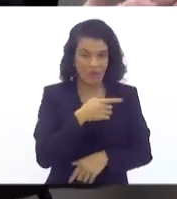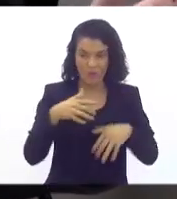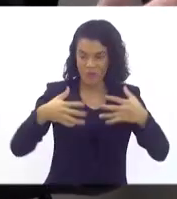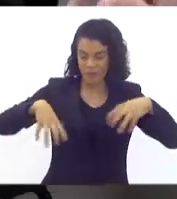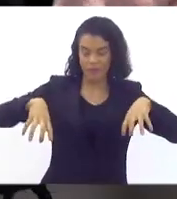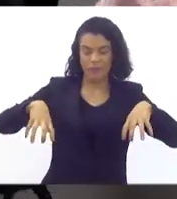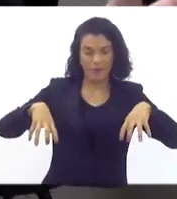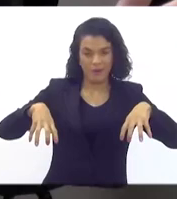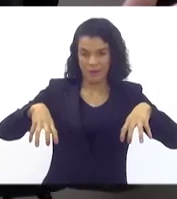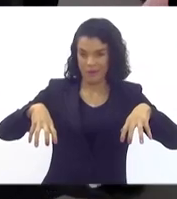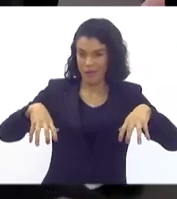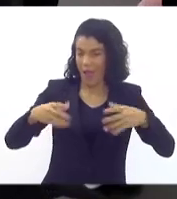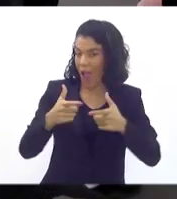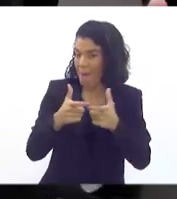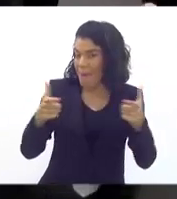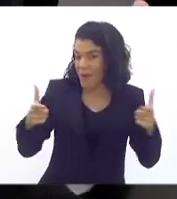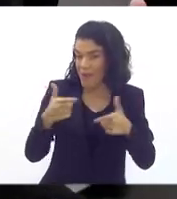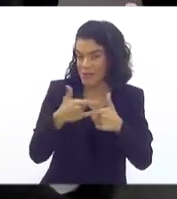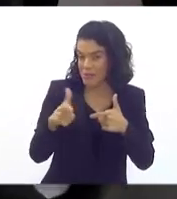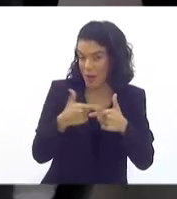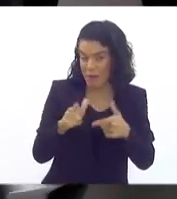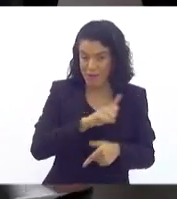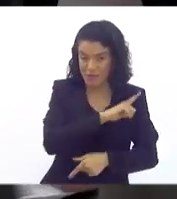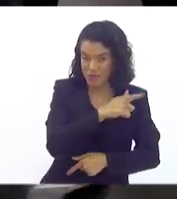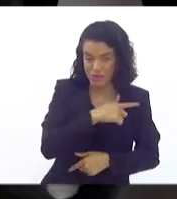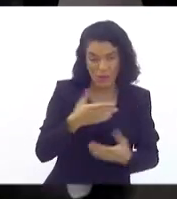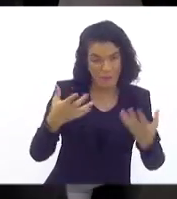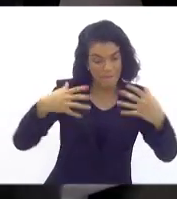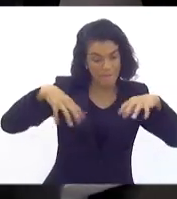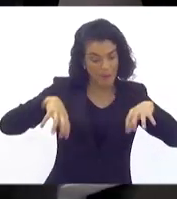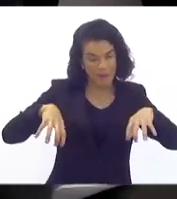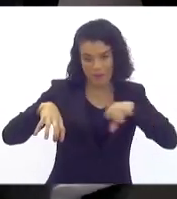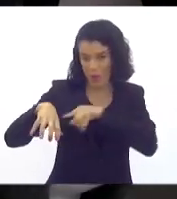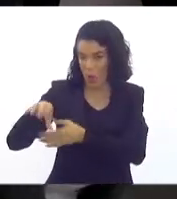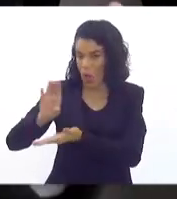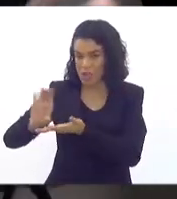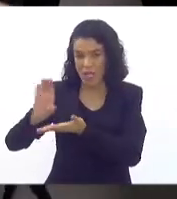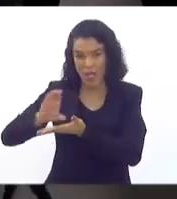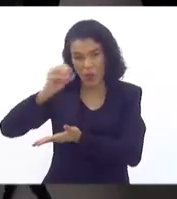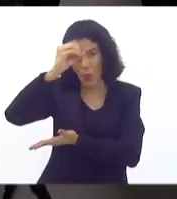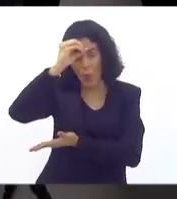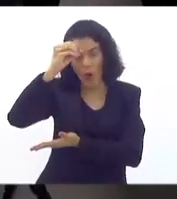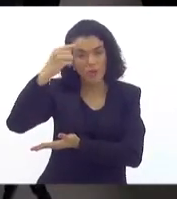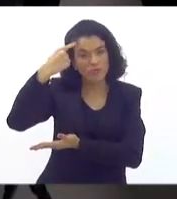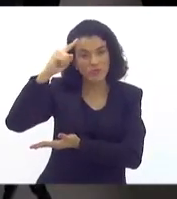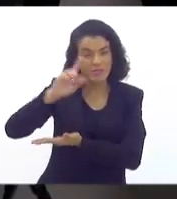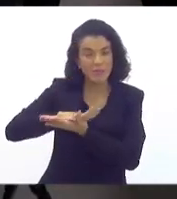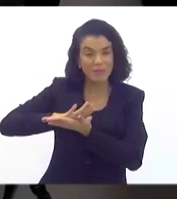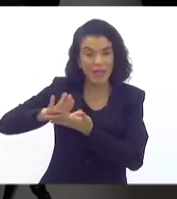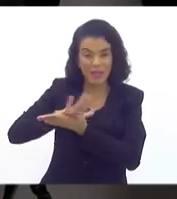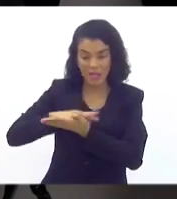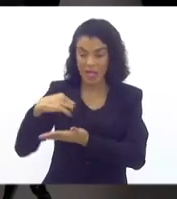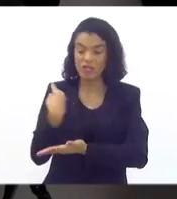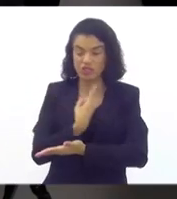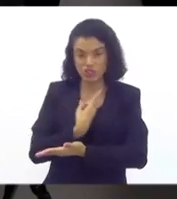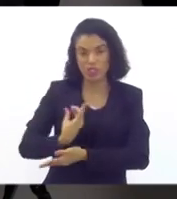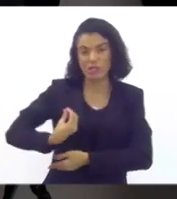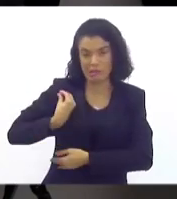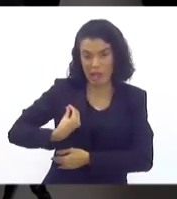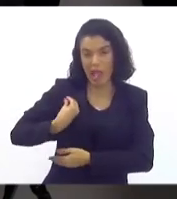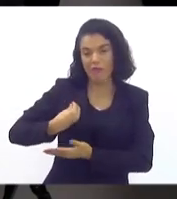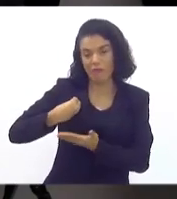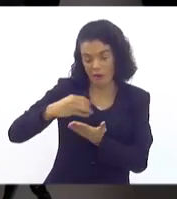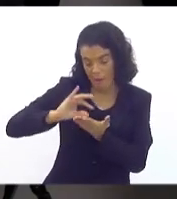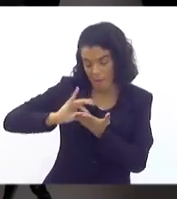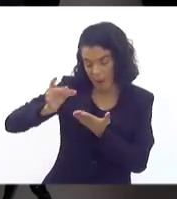pelos pelos coisas a maioria dos problemas de gestão não passam pelos conselheiros nós estamos lá apreciamos cada